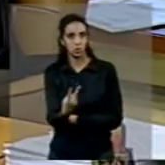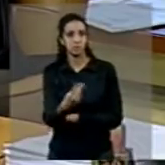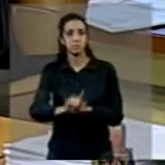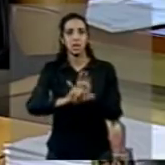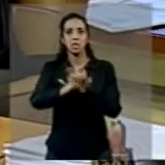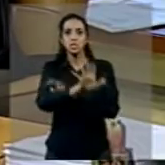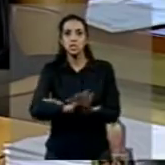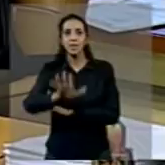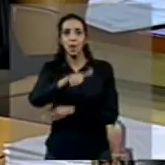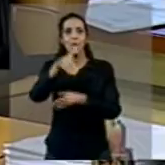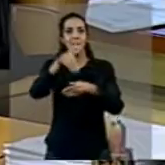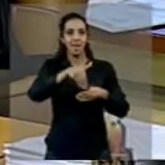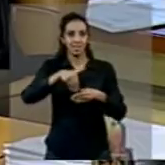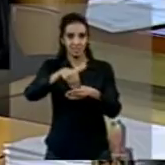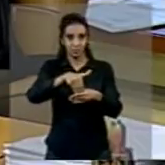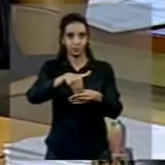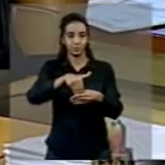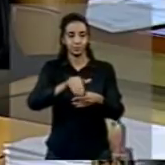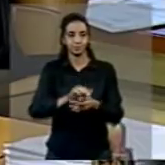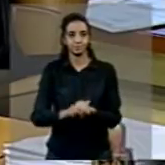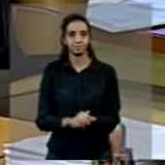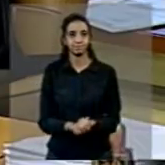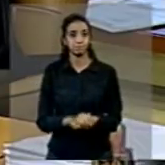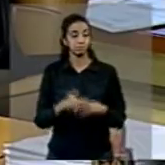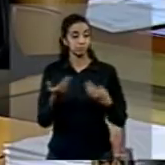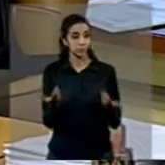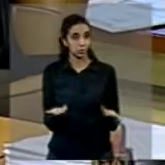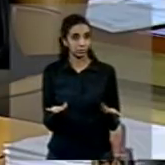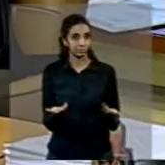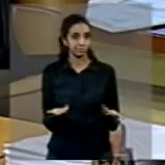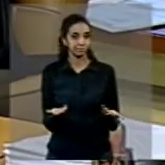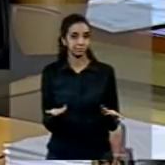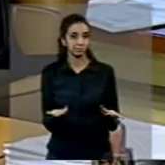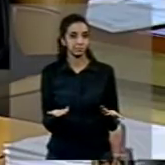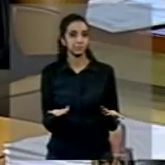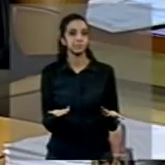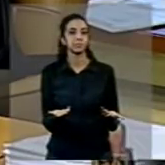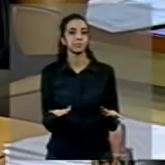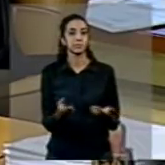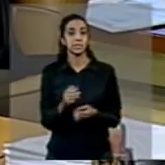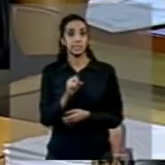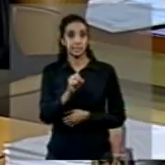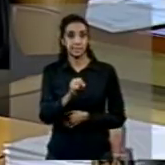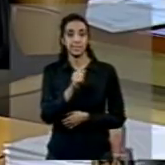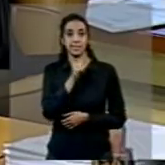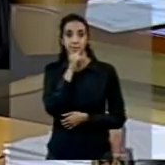Geral de Eleições, isto é, tem lugar sempre que a transferência